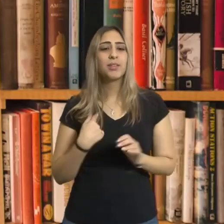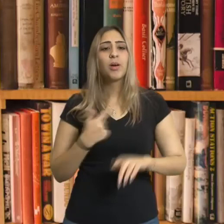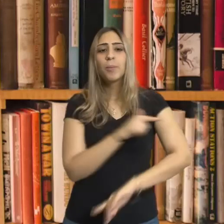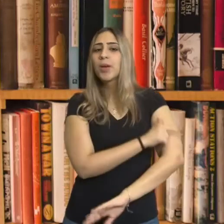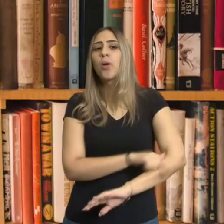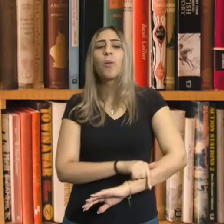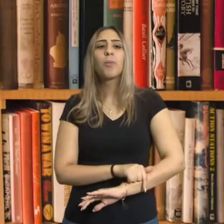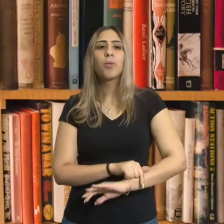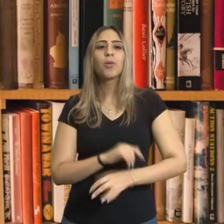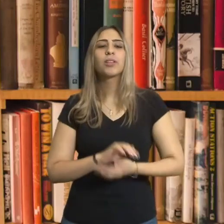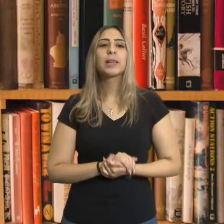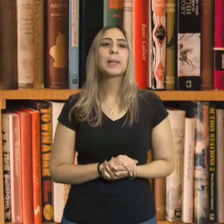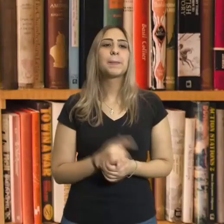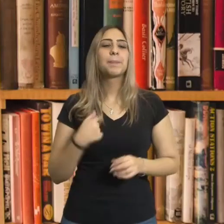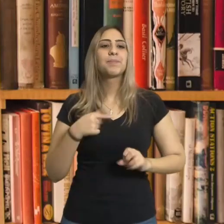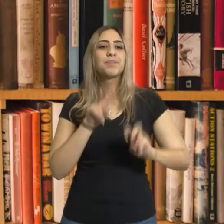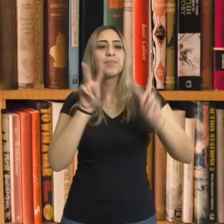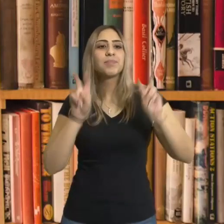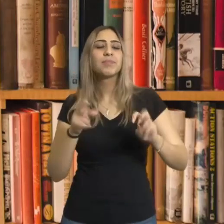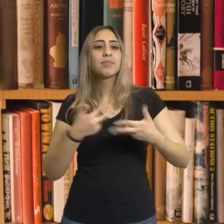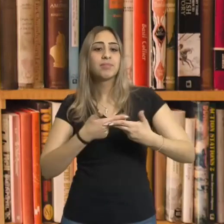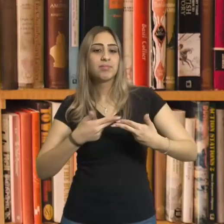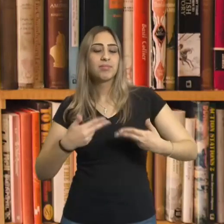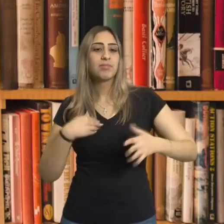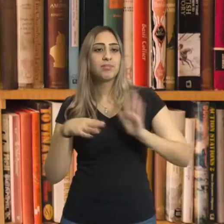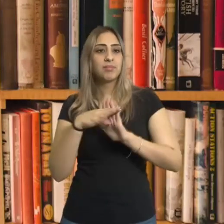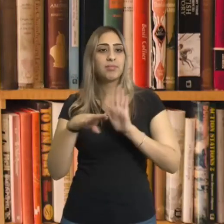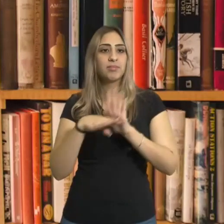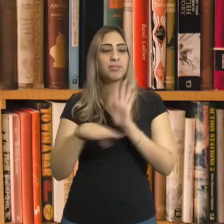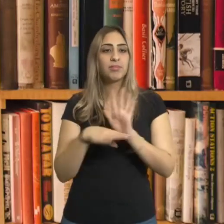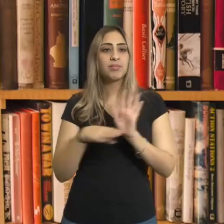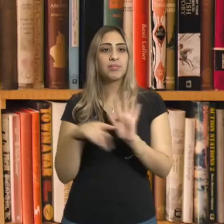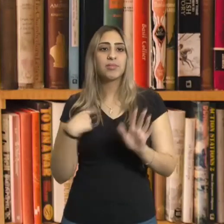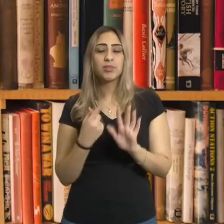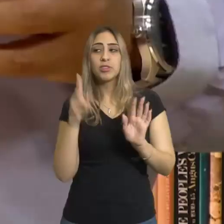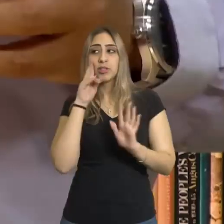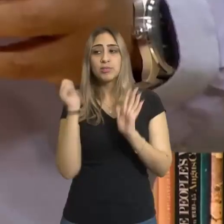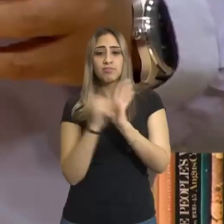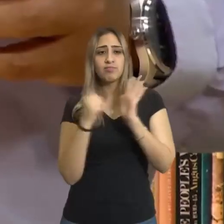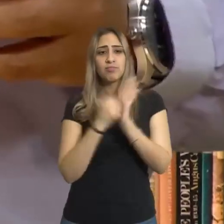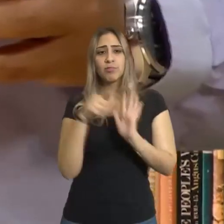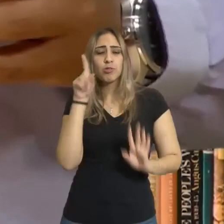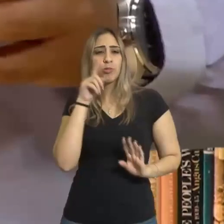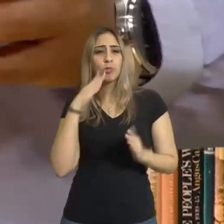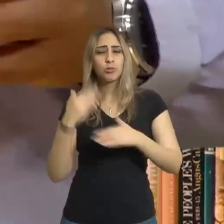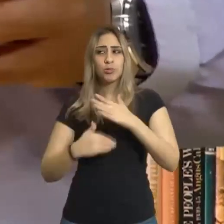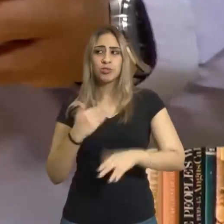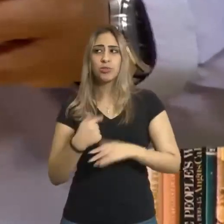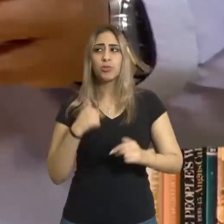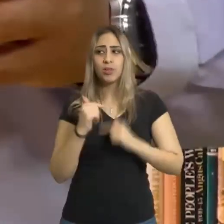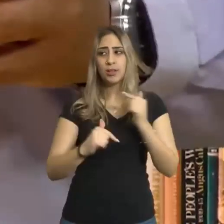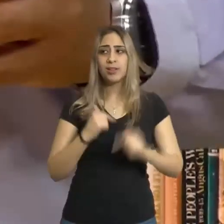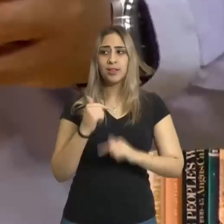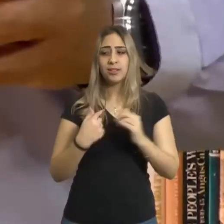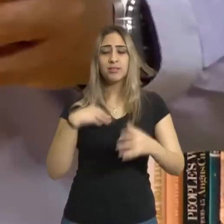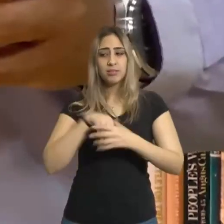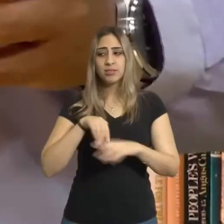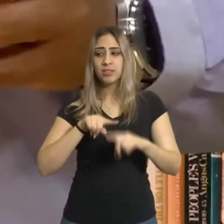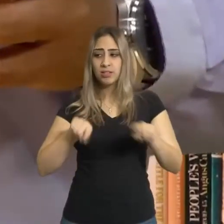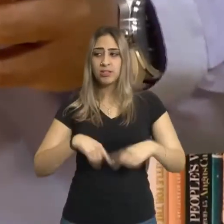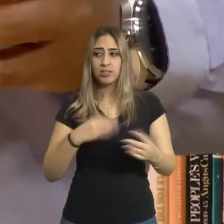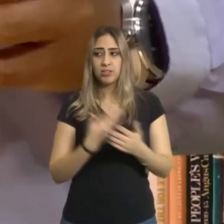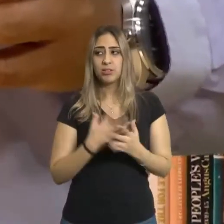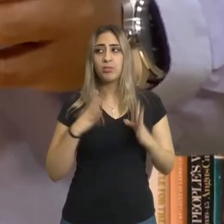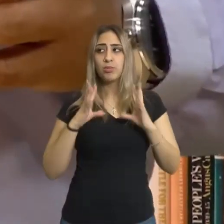comportar frente essas questões que que batem à nossa porta todos os dias ao trabalho com na sala de aula